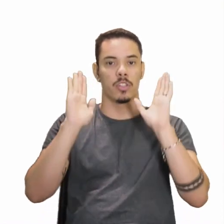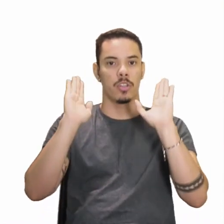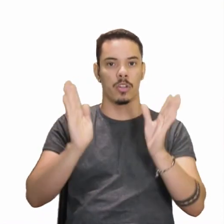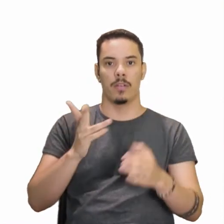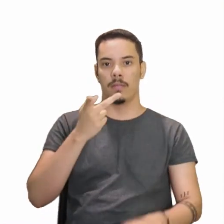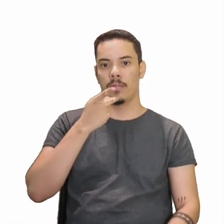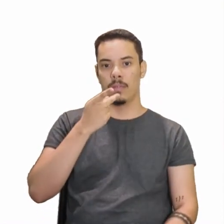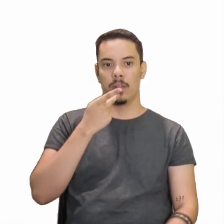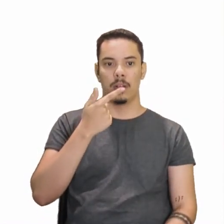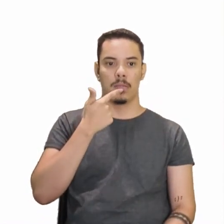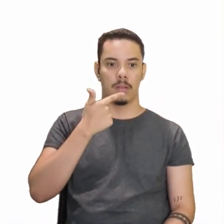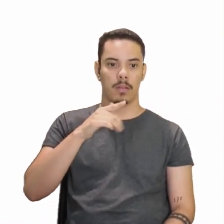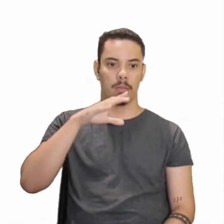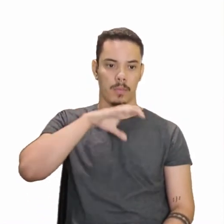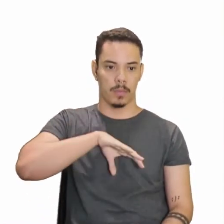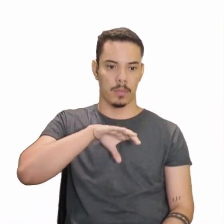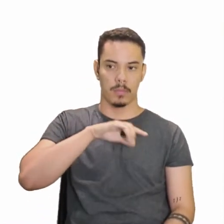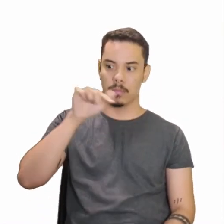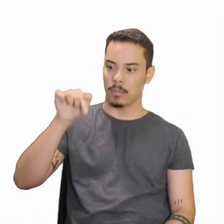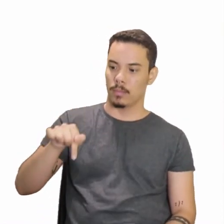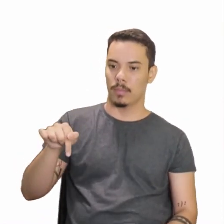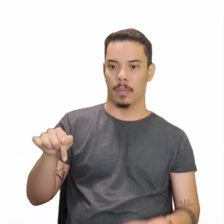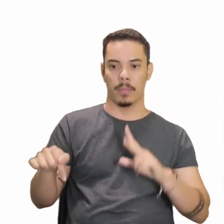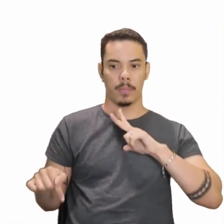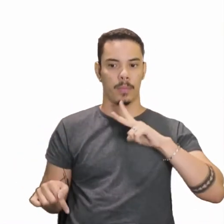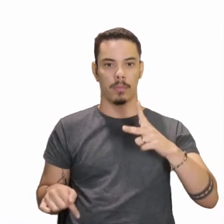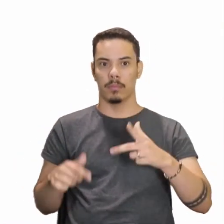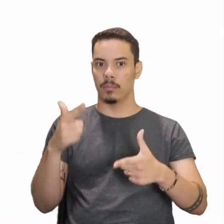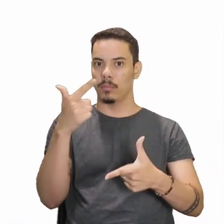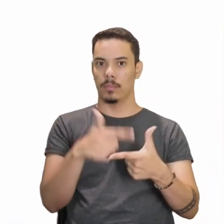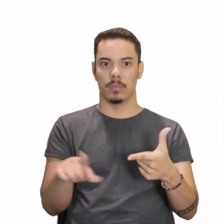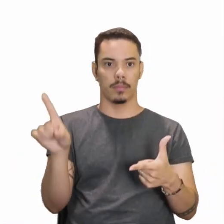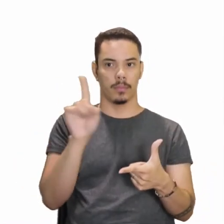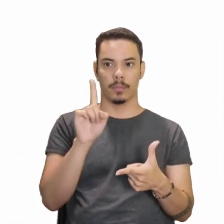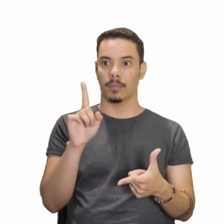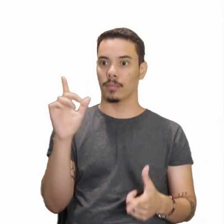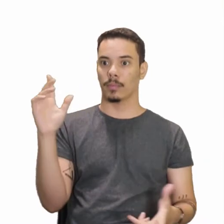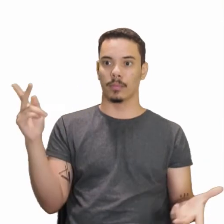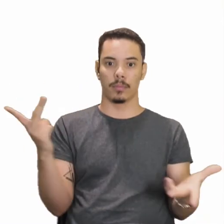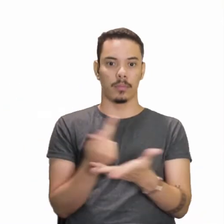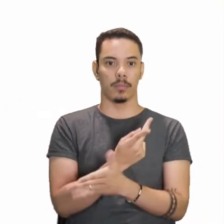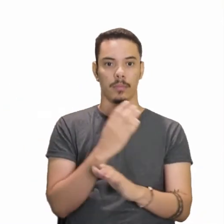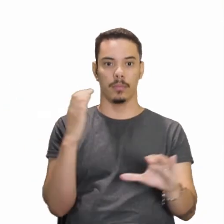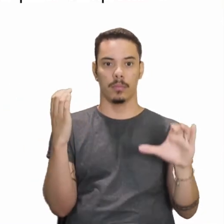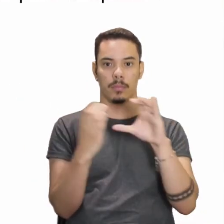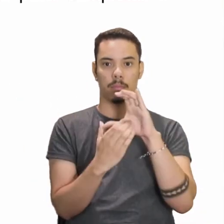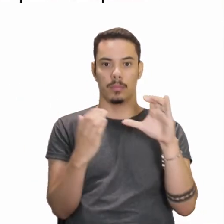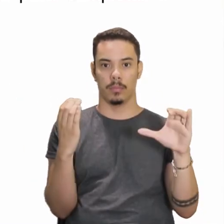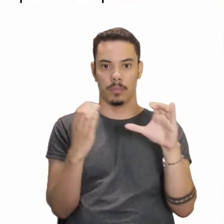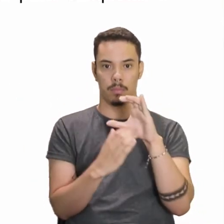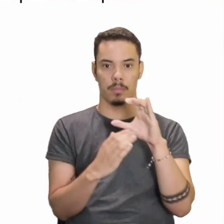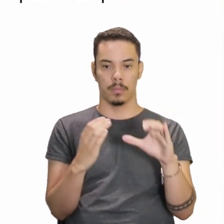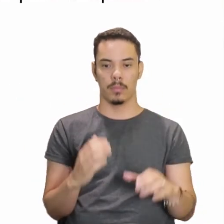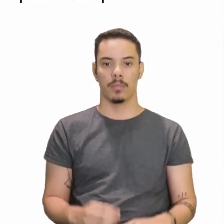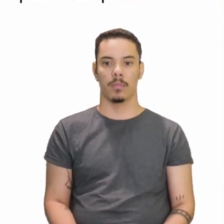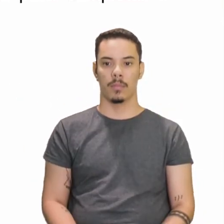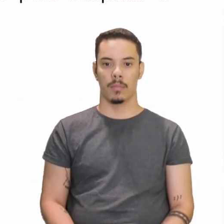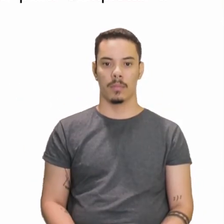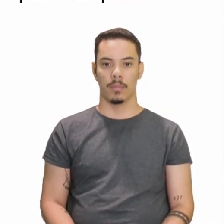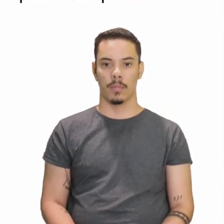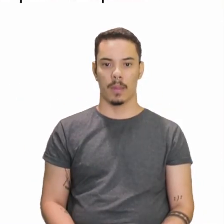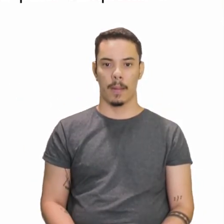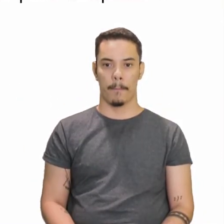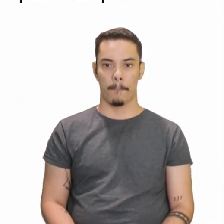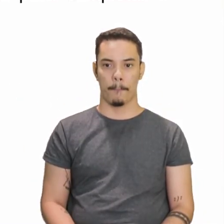portuguesa, seja aqui, seja em Portugal, né, não ter problema e acontecer essa comunicação, ok?